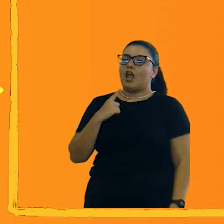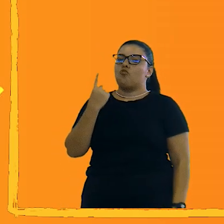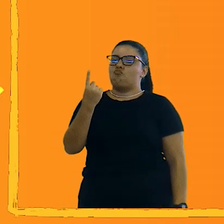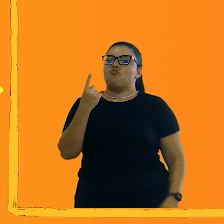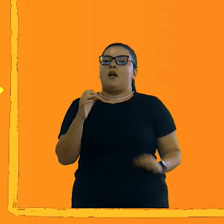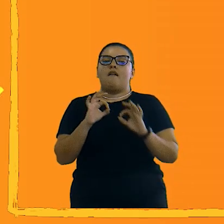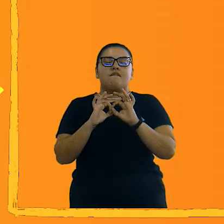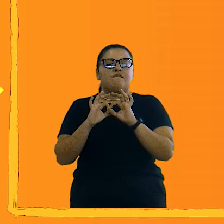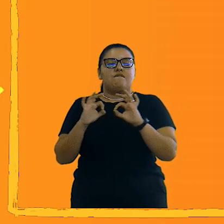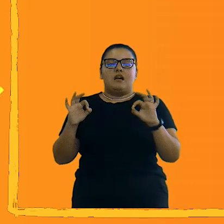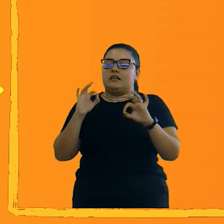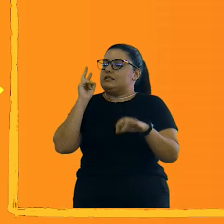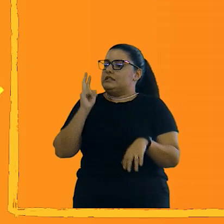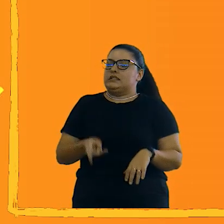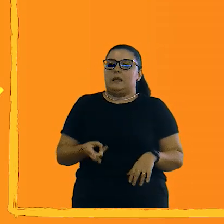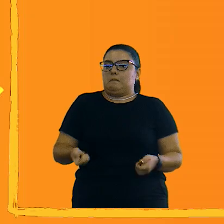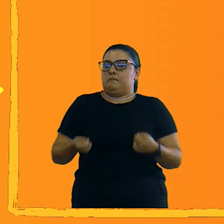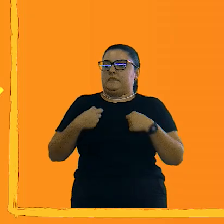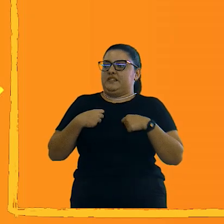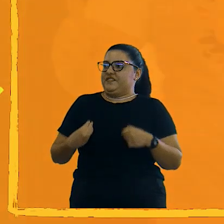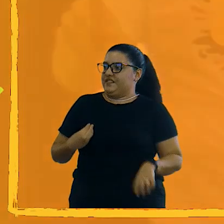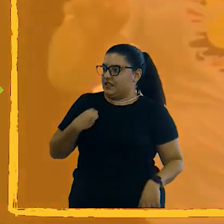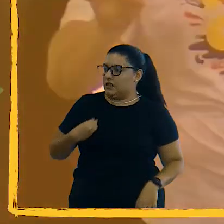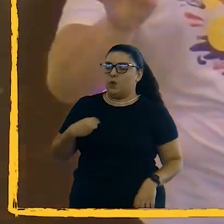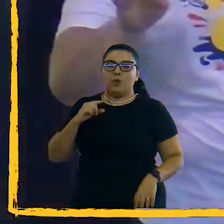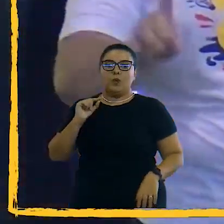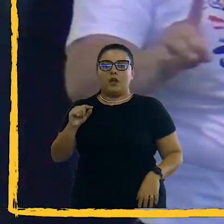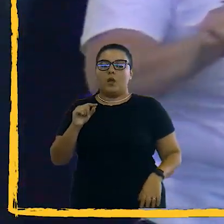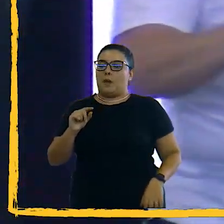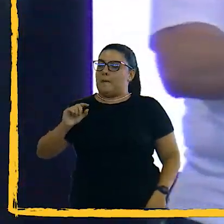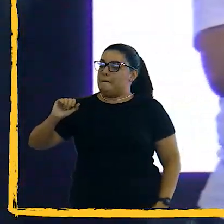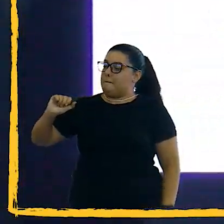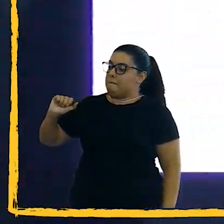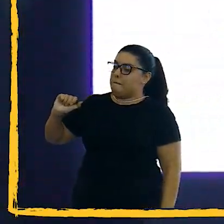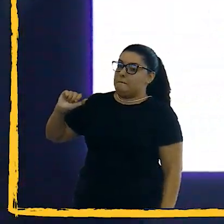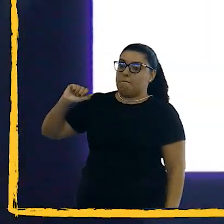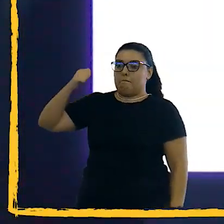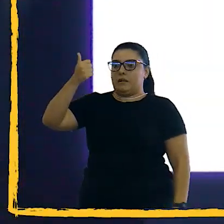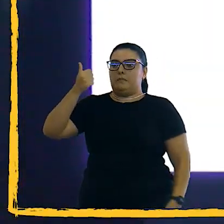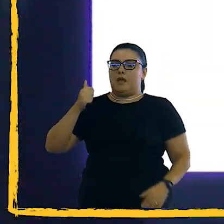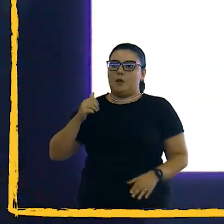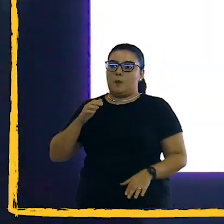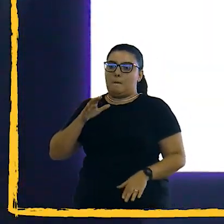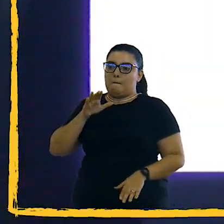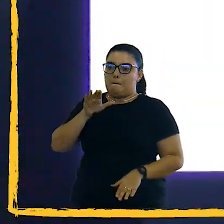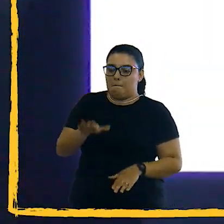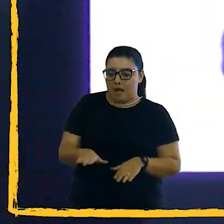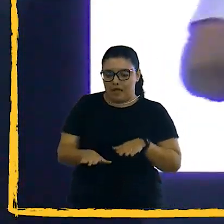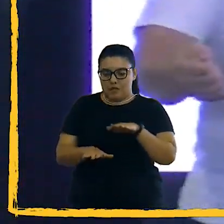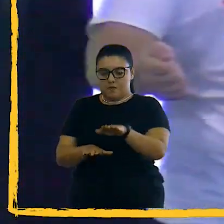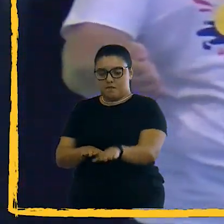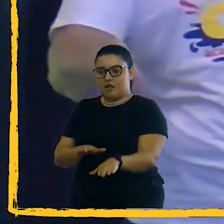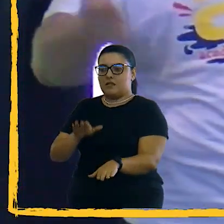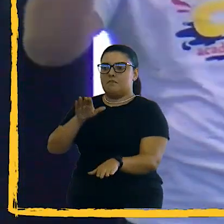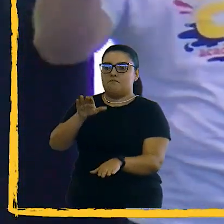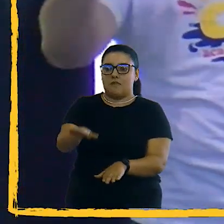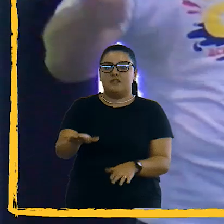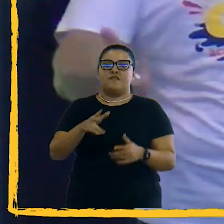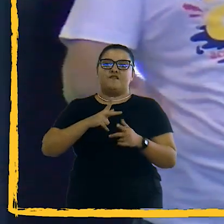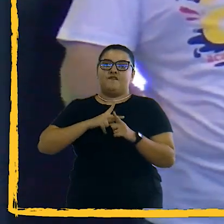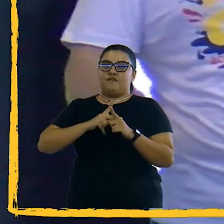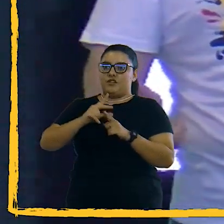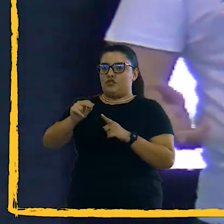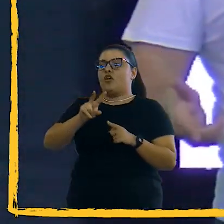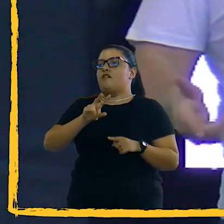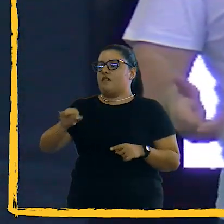ando comigo o tempo todo na minha vida que diz assim o primeiro passo para a vitória é a certeza de